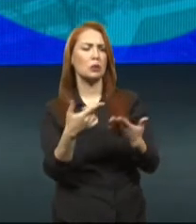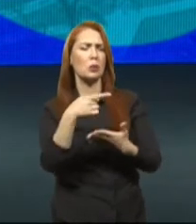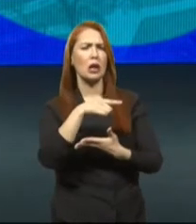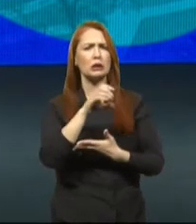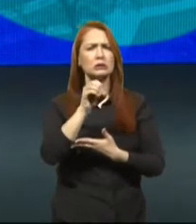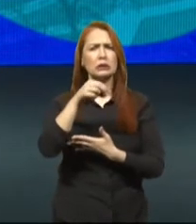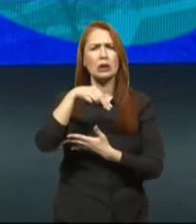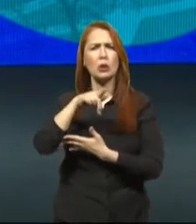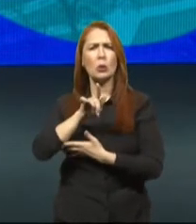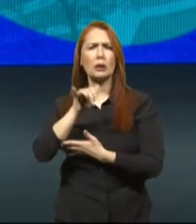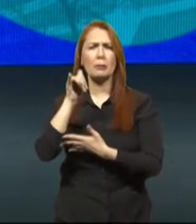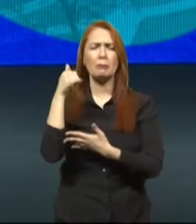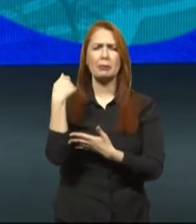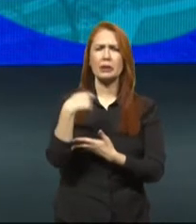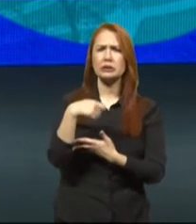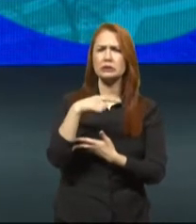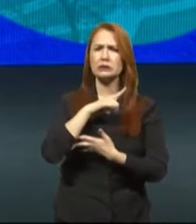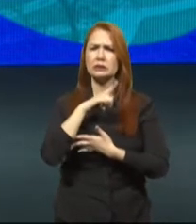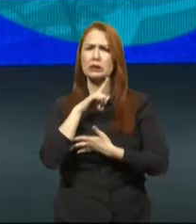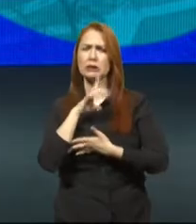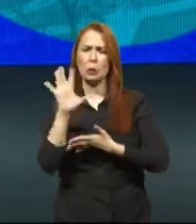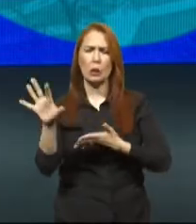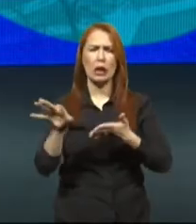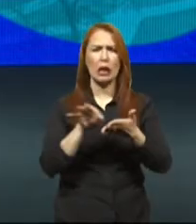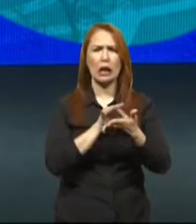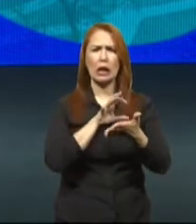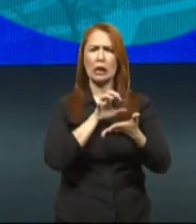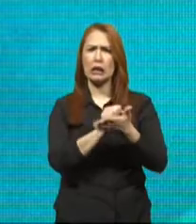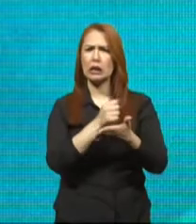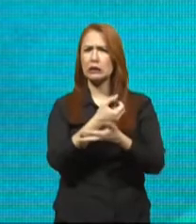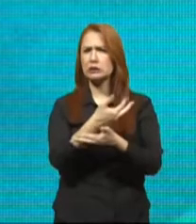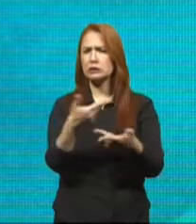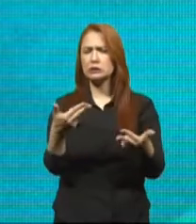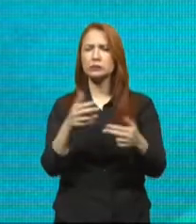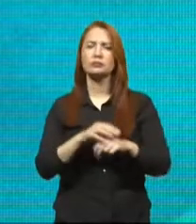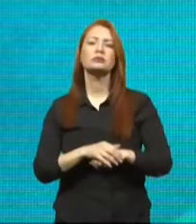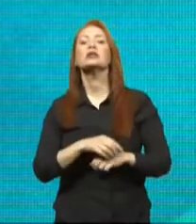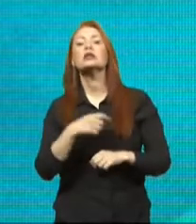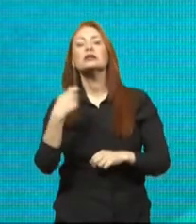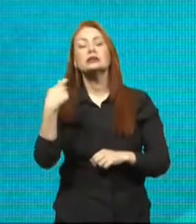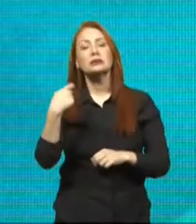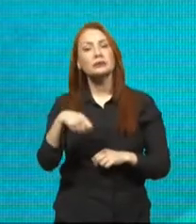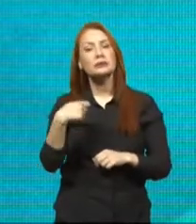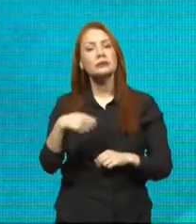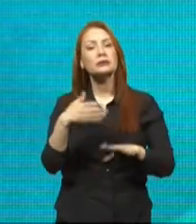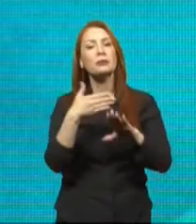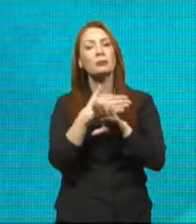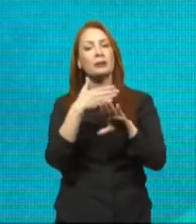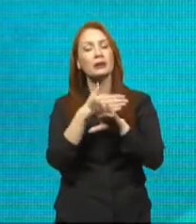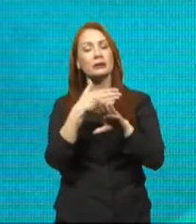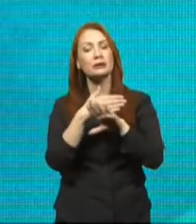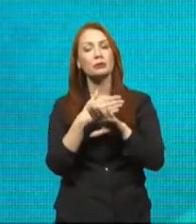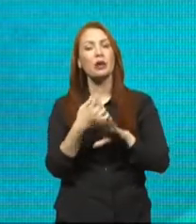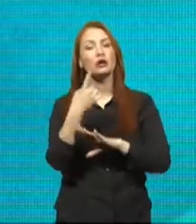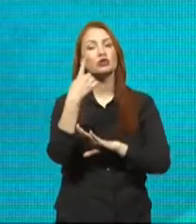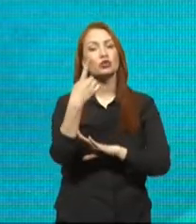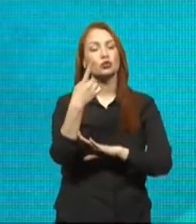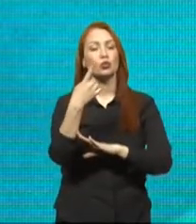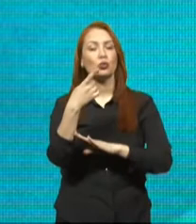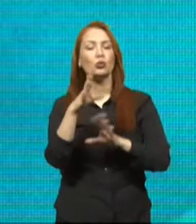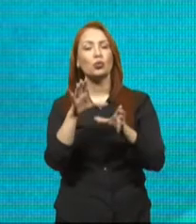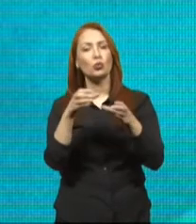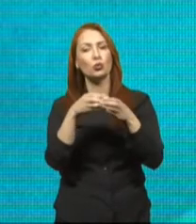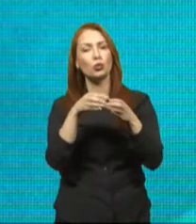estar cadastrada em algum lugar? Como é que é isso? Ela precisa participar de um desses conselhos aqui, ó.